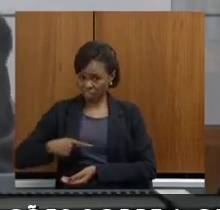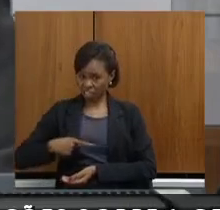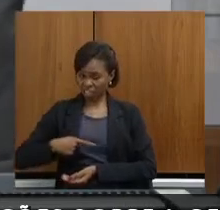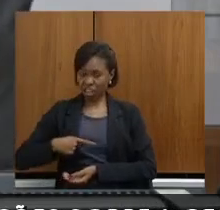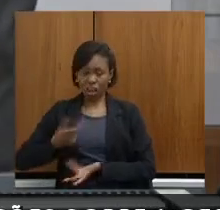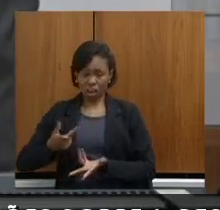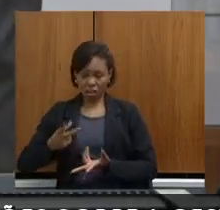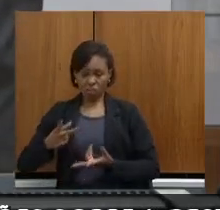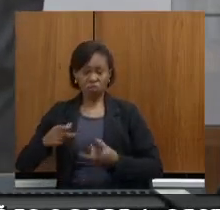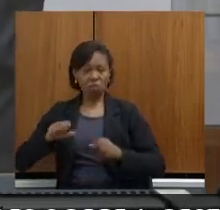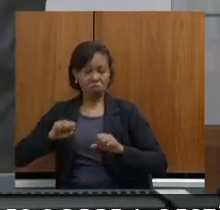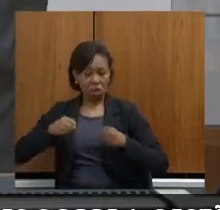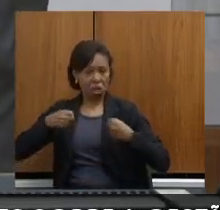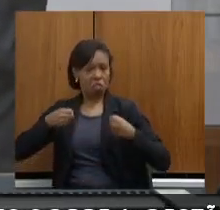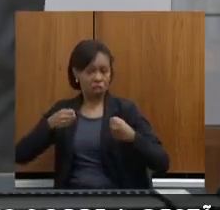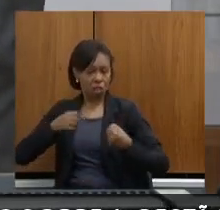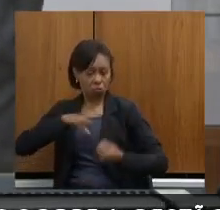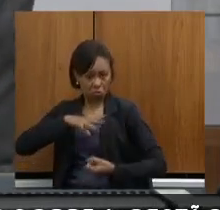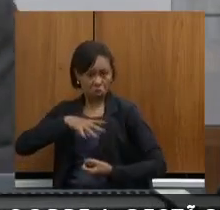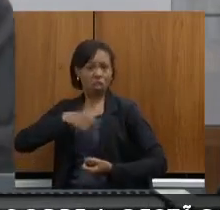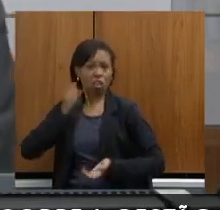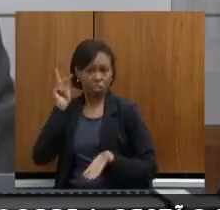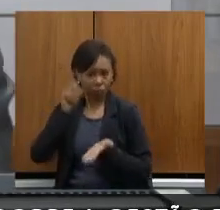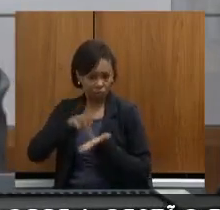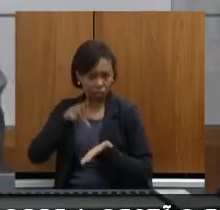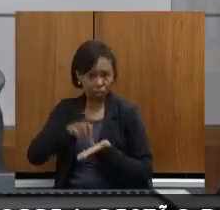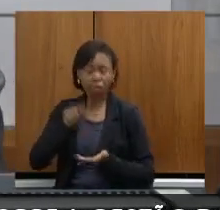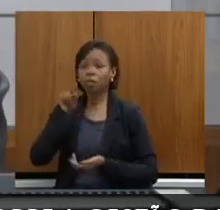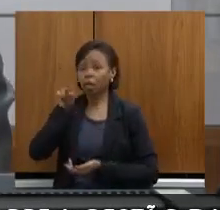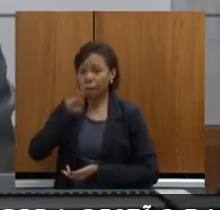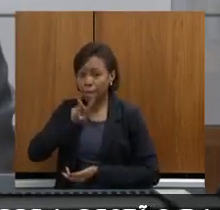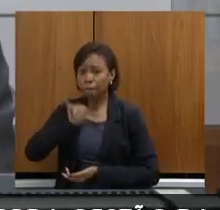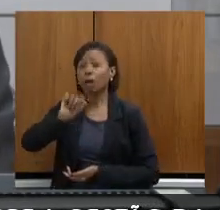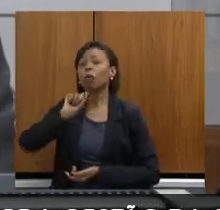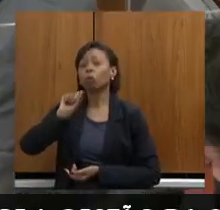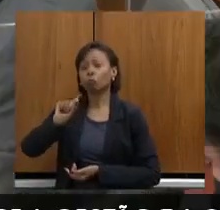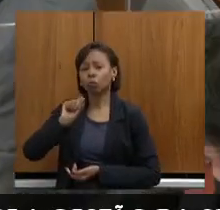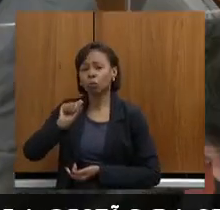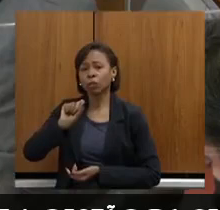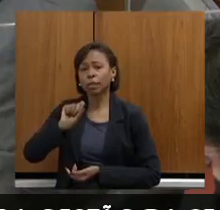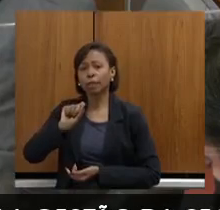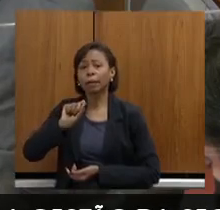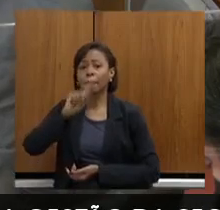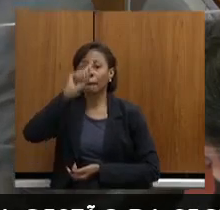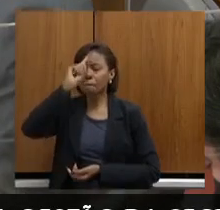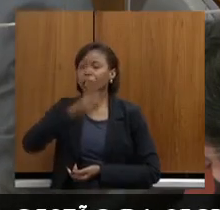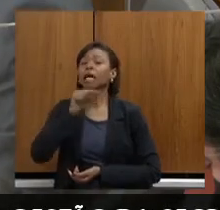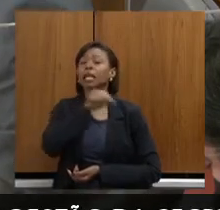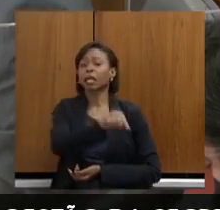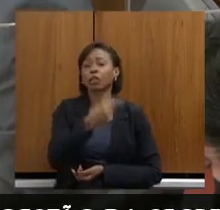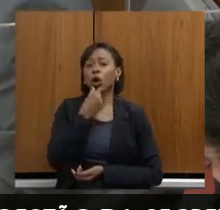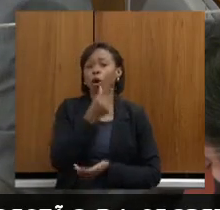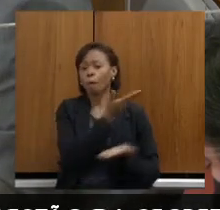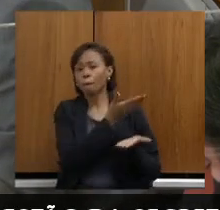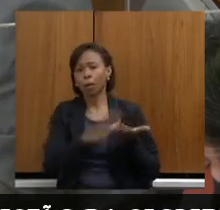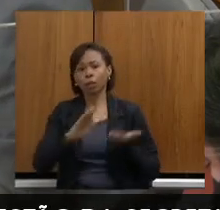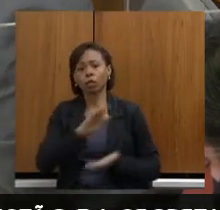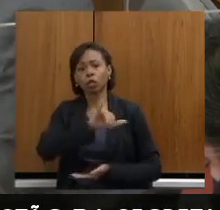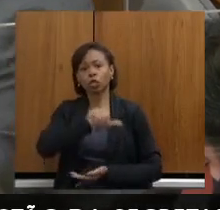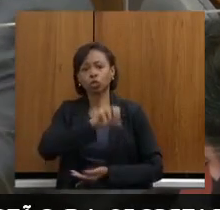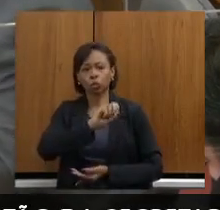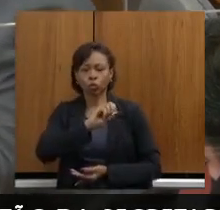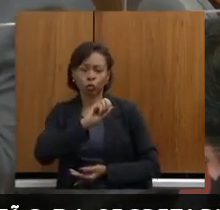for verdadeiro come fala que é grilo e vai ter instituir esse sujeito aqui chamado de Giuseppe